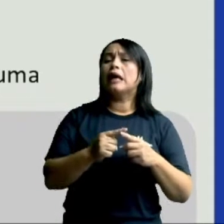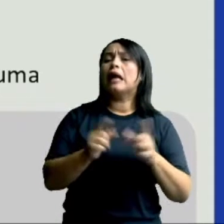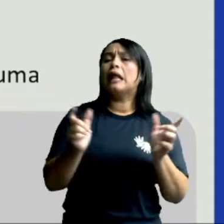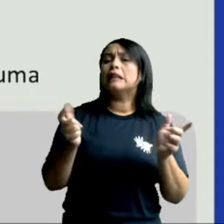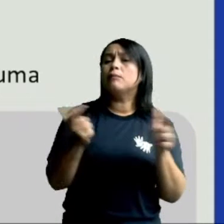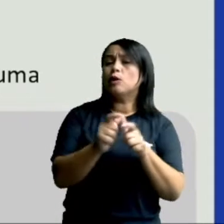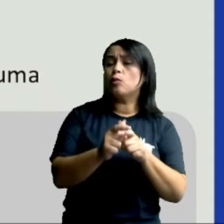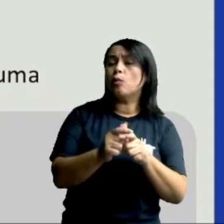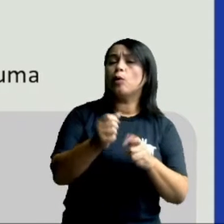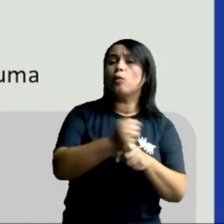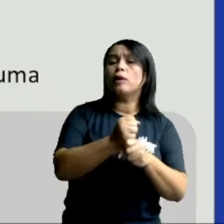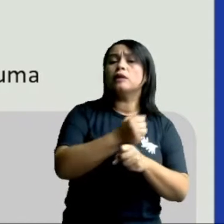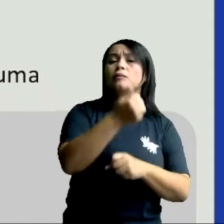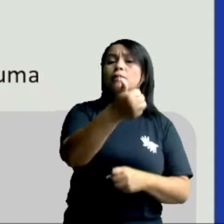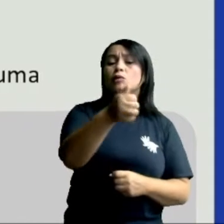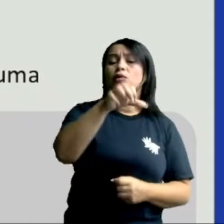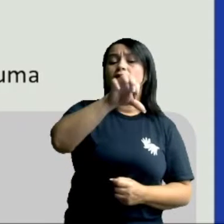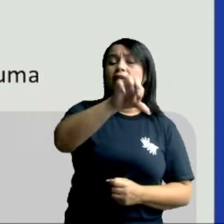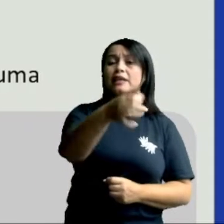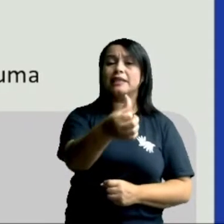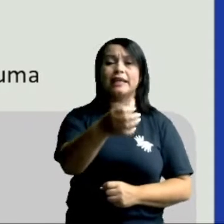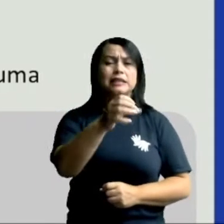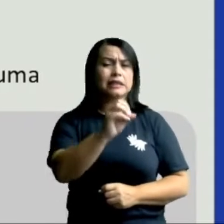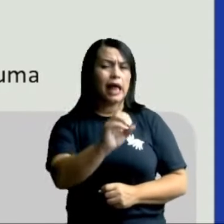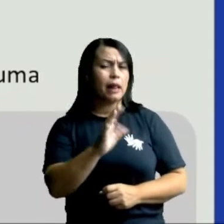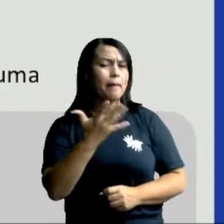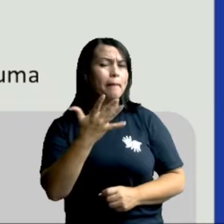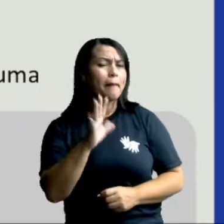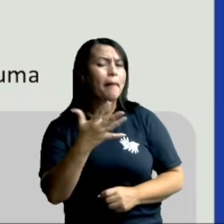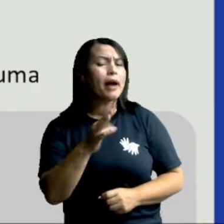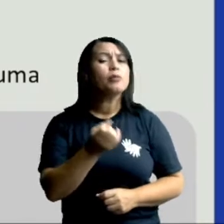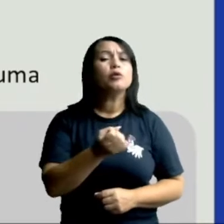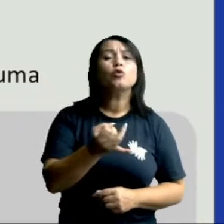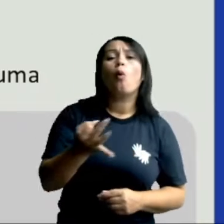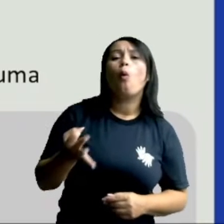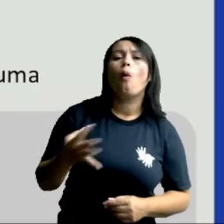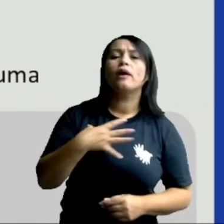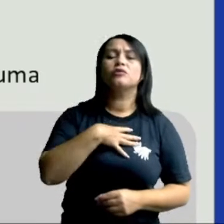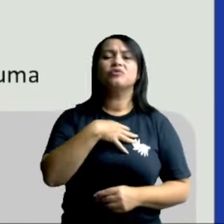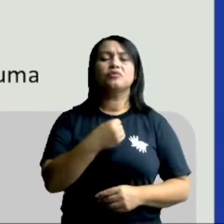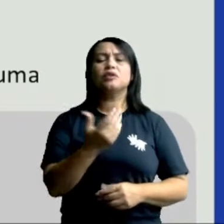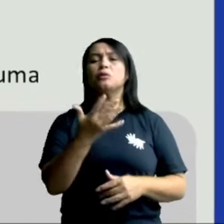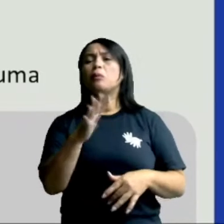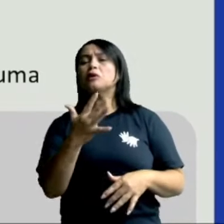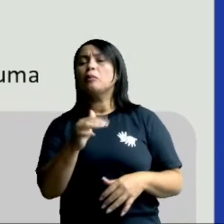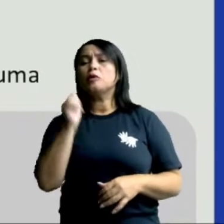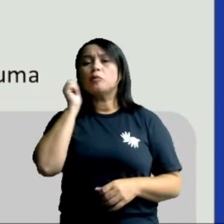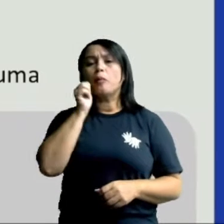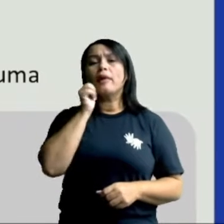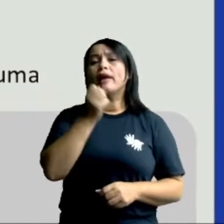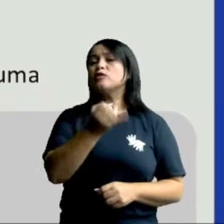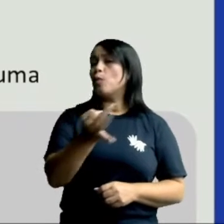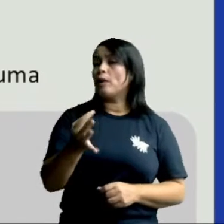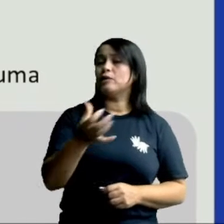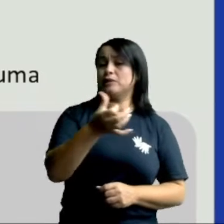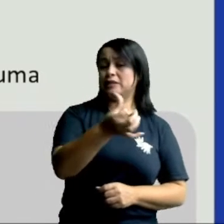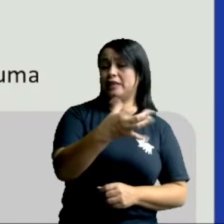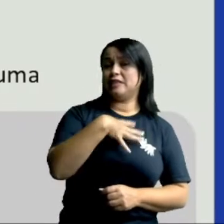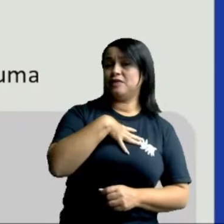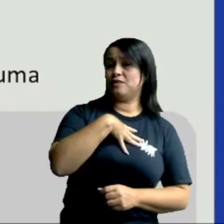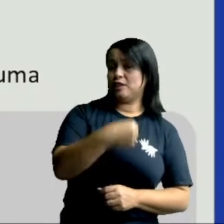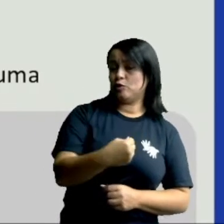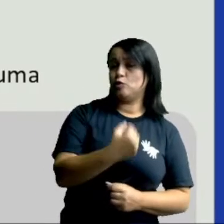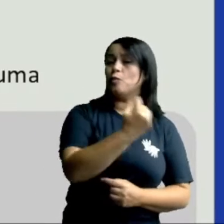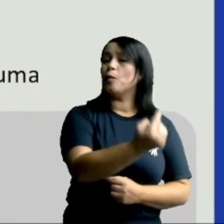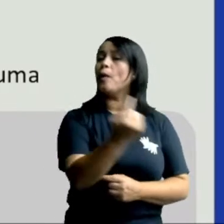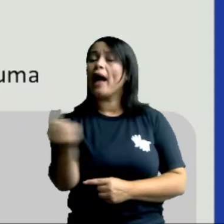Em 1960, a gente tinha que, em média, em total de filhos por mulher, em média, a gente tinha 6 filhos